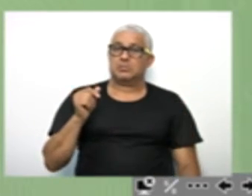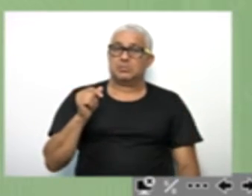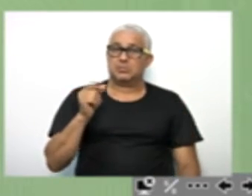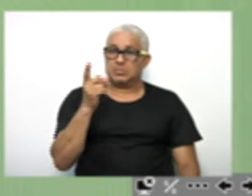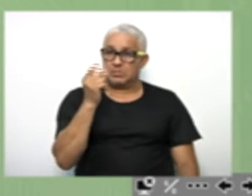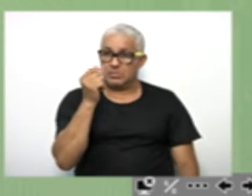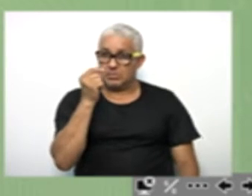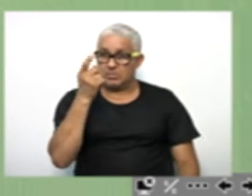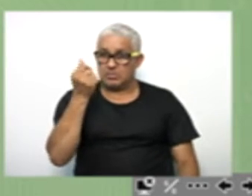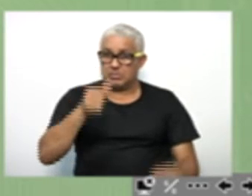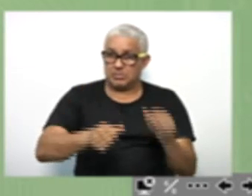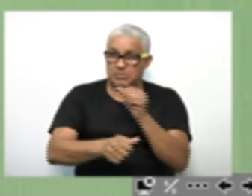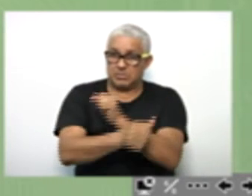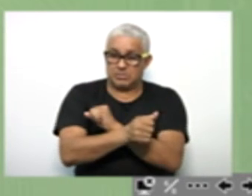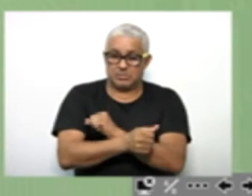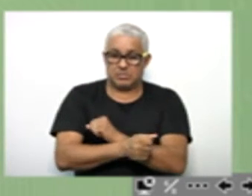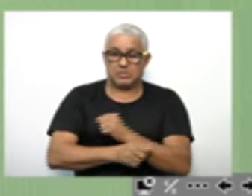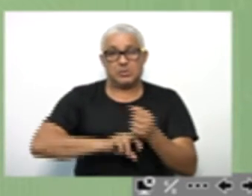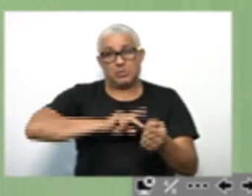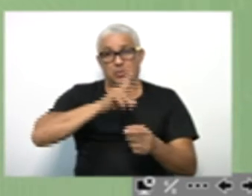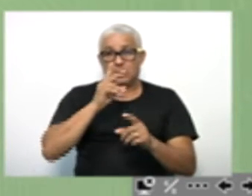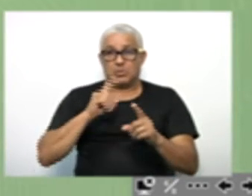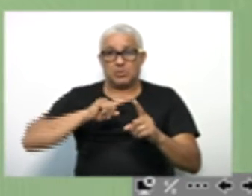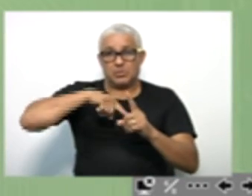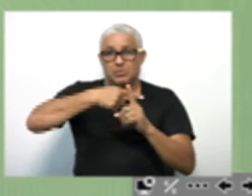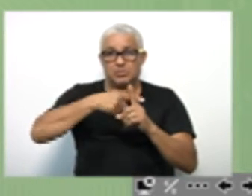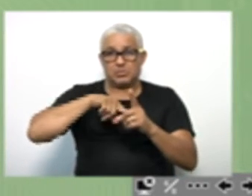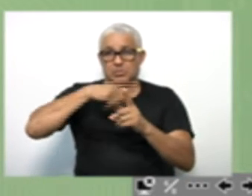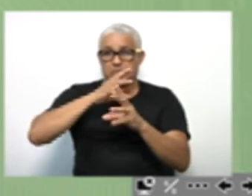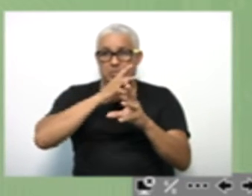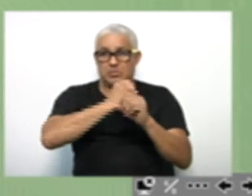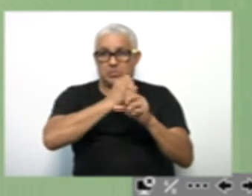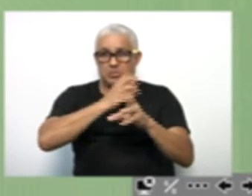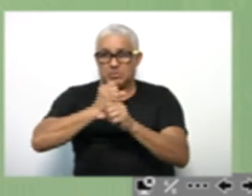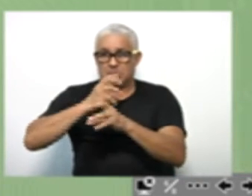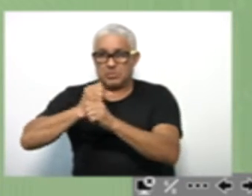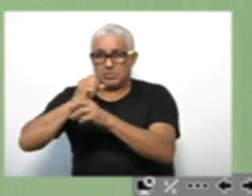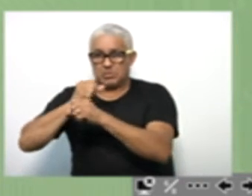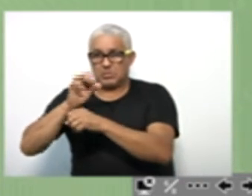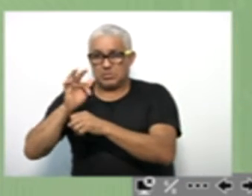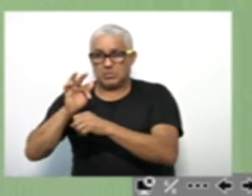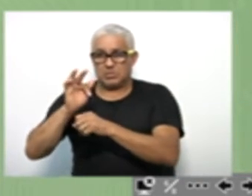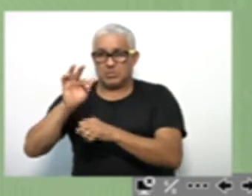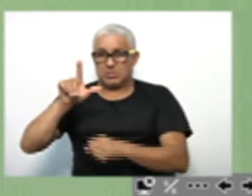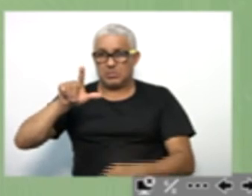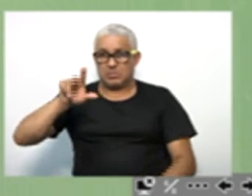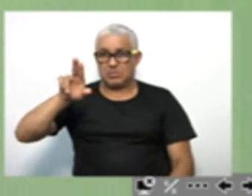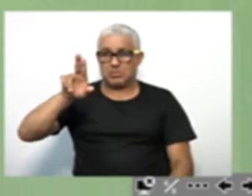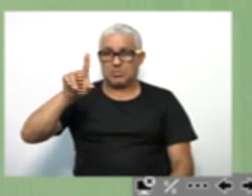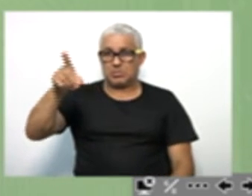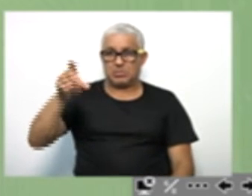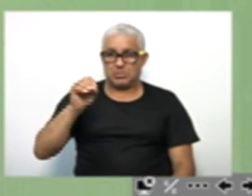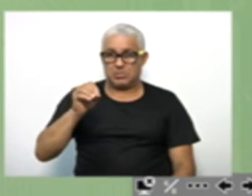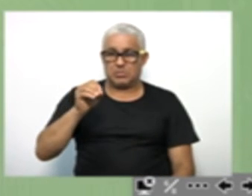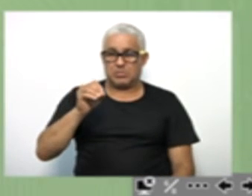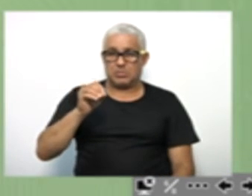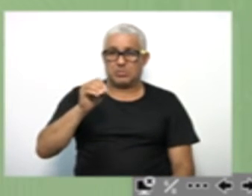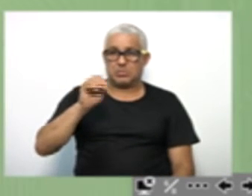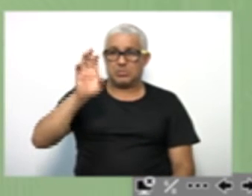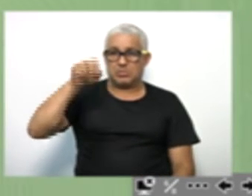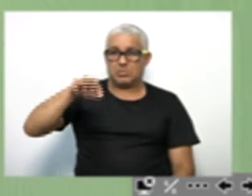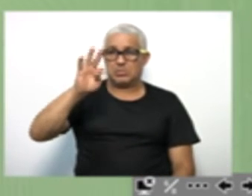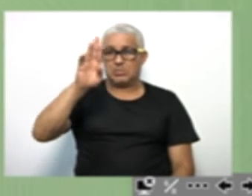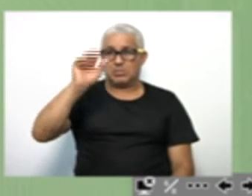os diversos, ou a somatória desses diversos fluxos de entrada. Esta